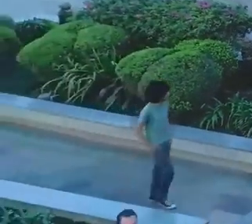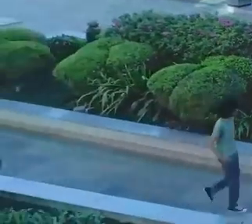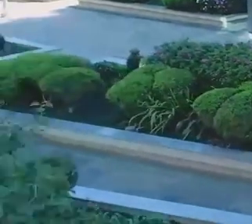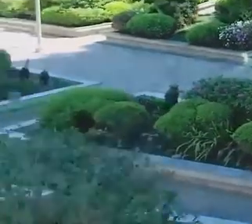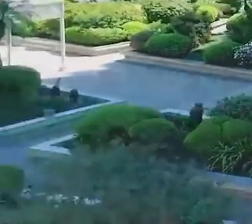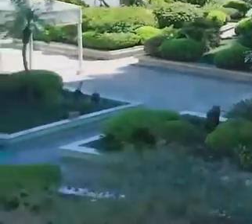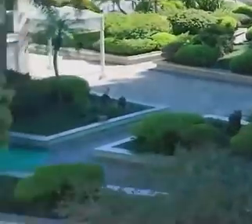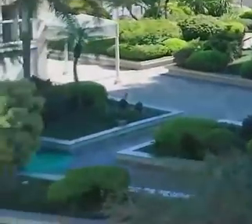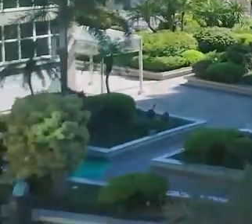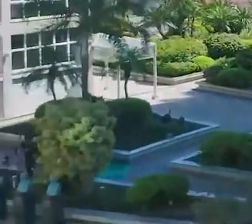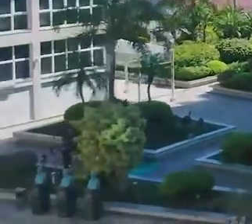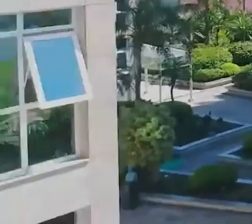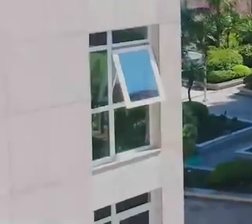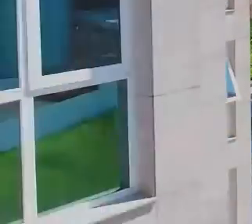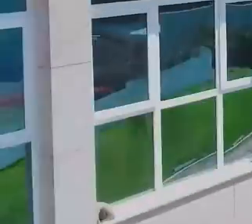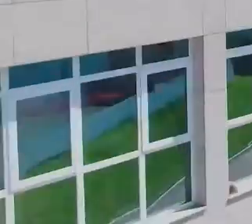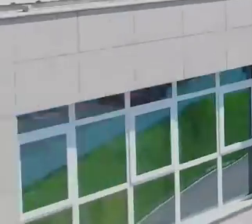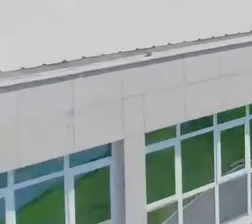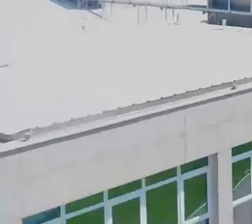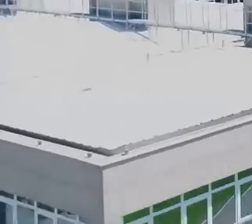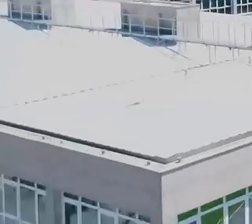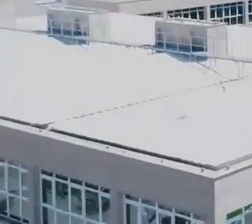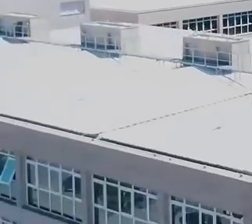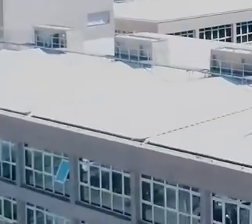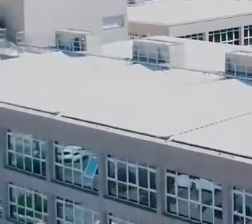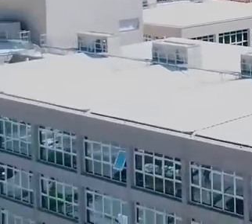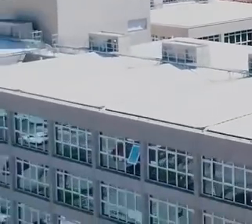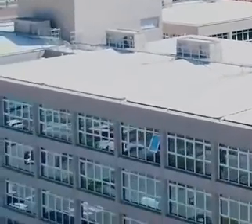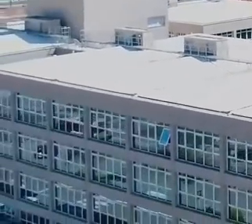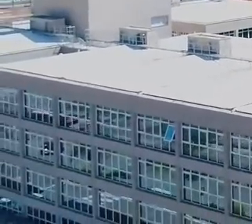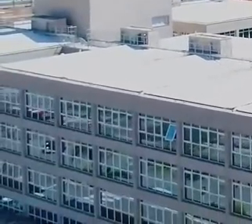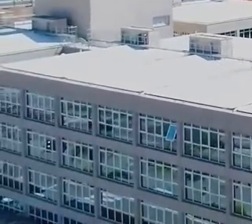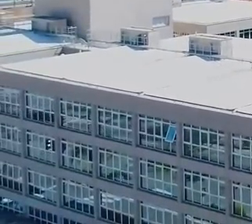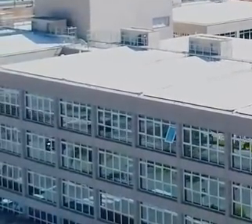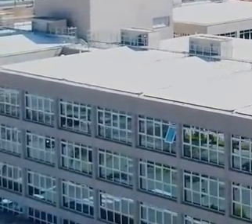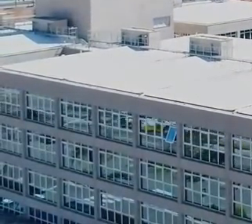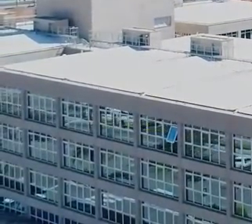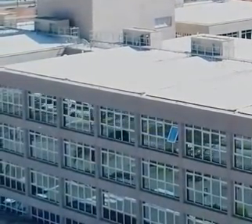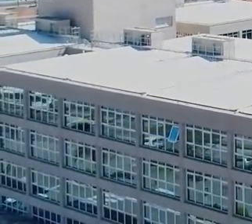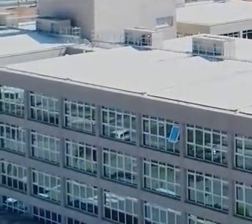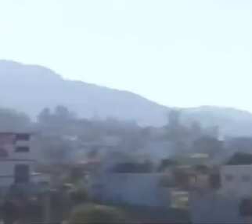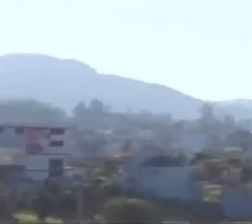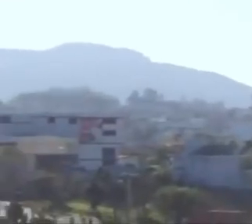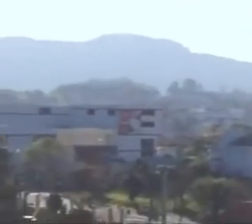instituição financeira cooperativa do Brasil, com mais de 115 anos de crescimento.